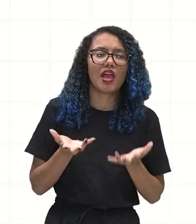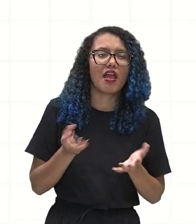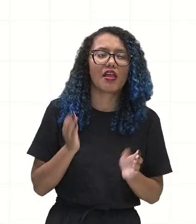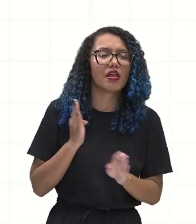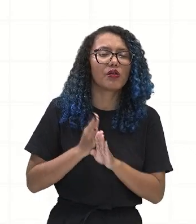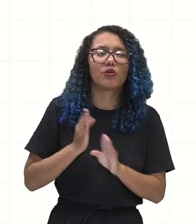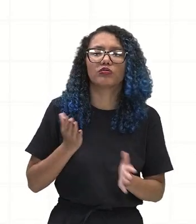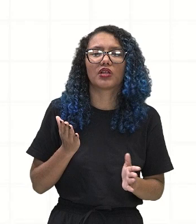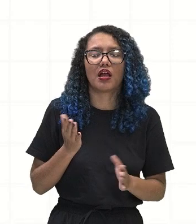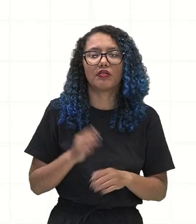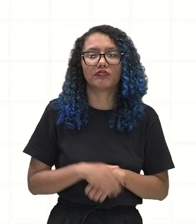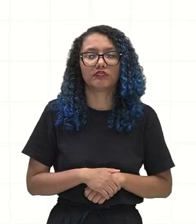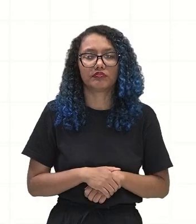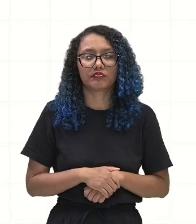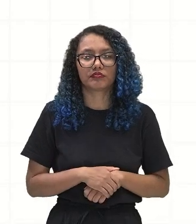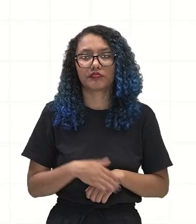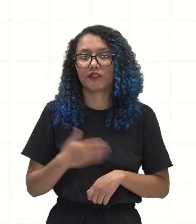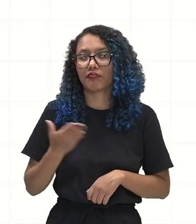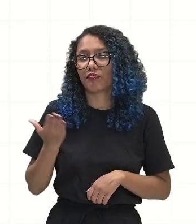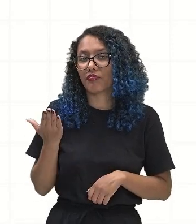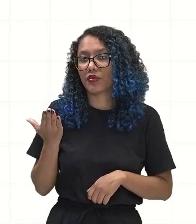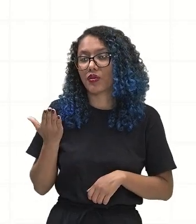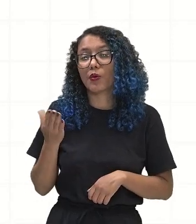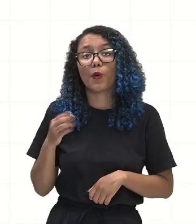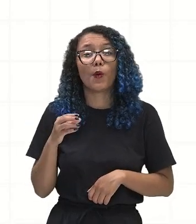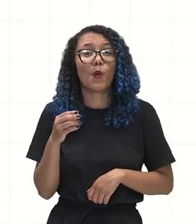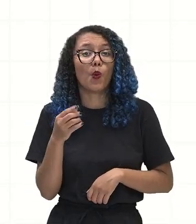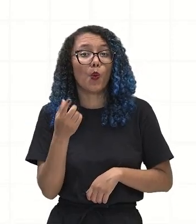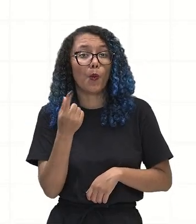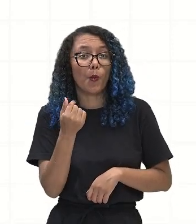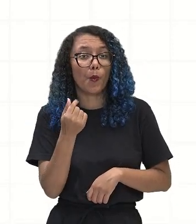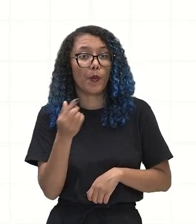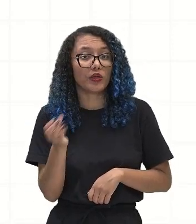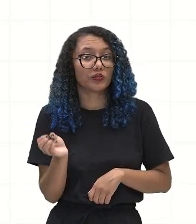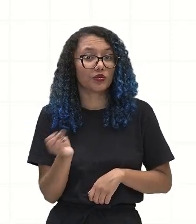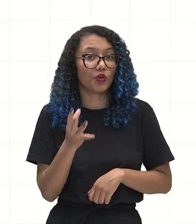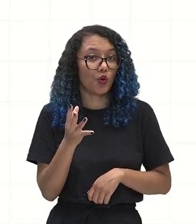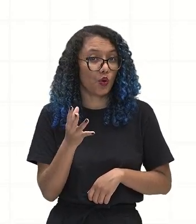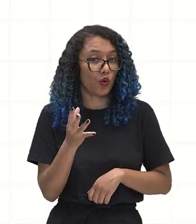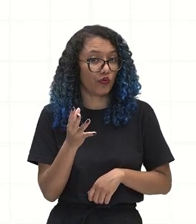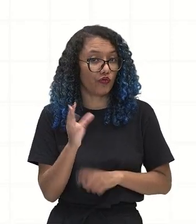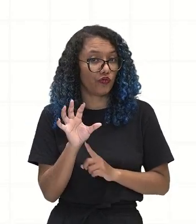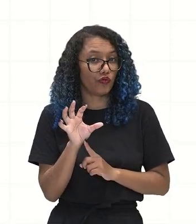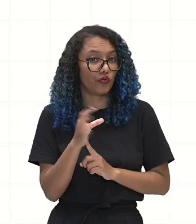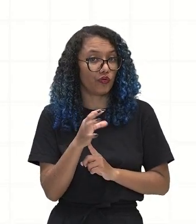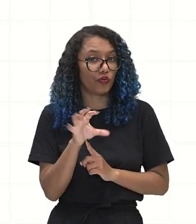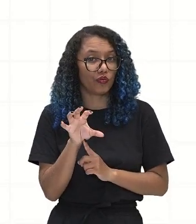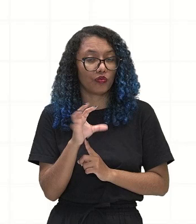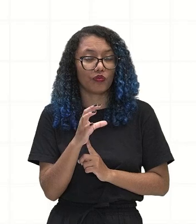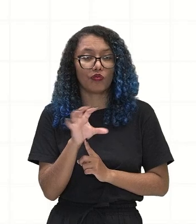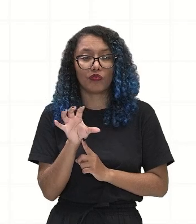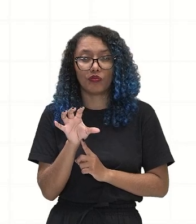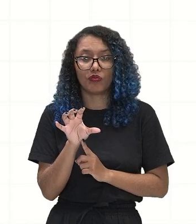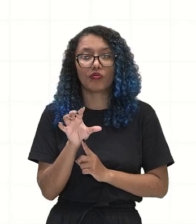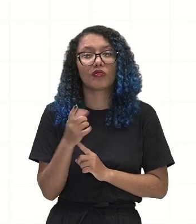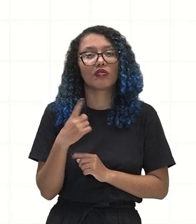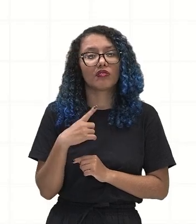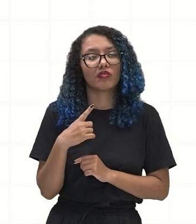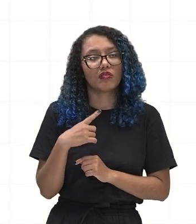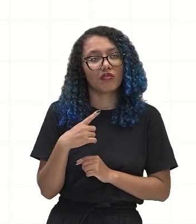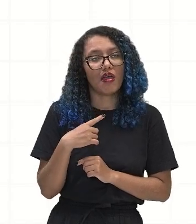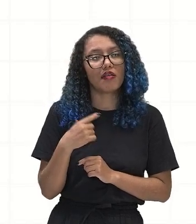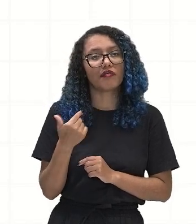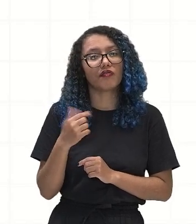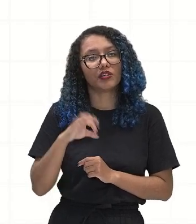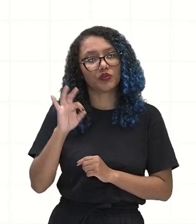coloquei aqui, ó, por extenso, o novo preço, né, desse ventilador, que vai ter 20% de desconto.